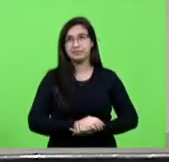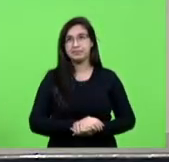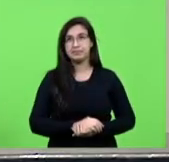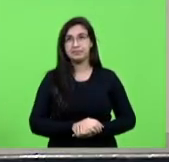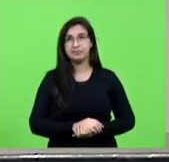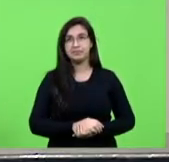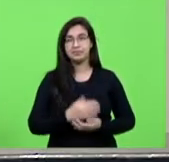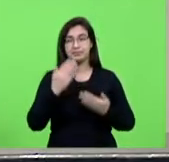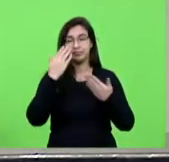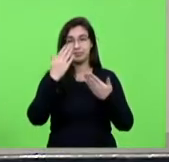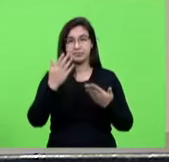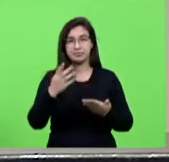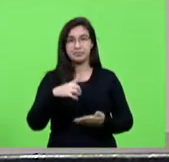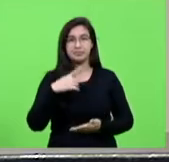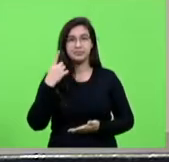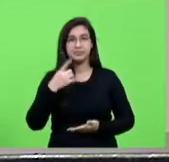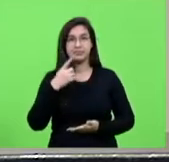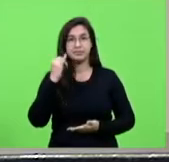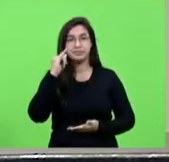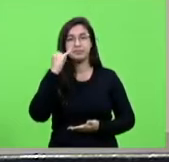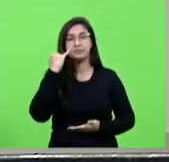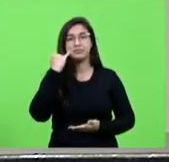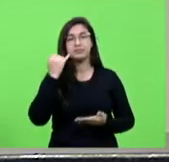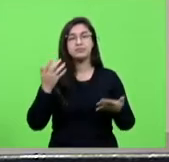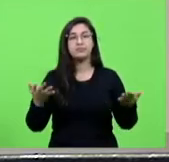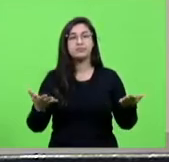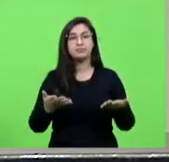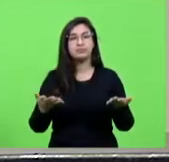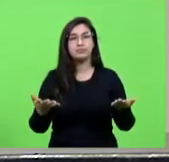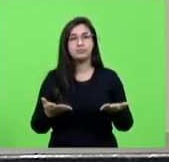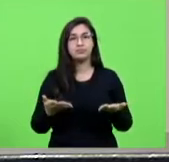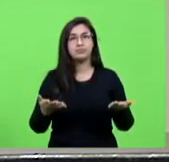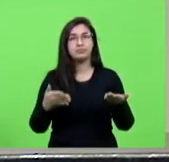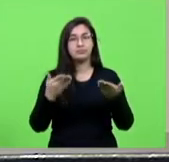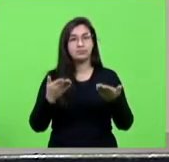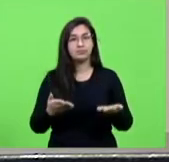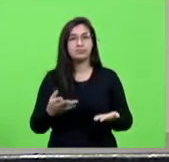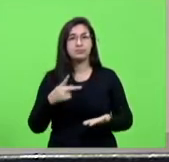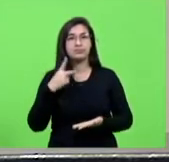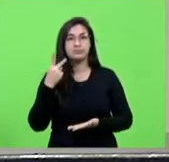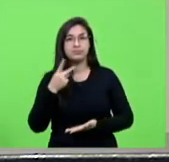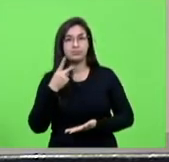Obrigado, deputado Gessé Lopes. Passaremos o horário destinado aos partidos políticos.